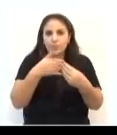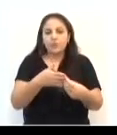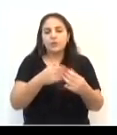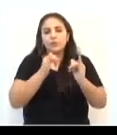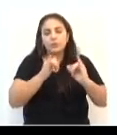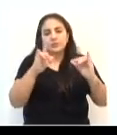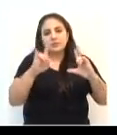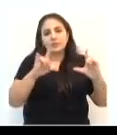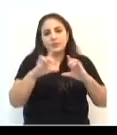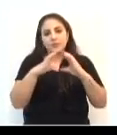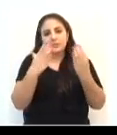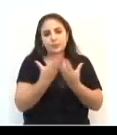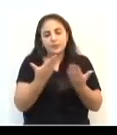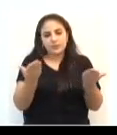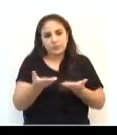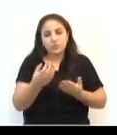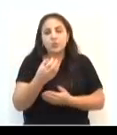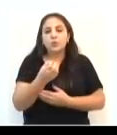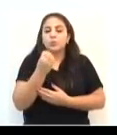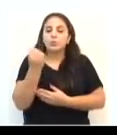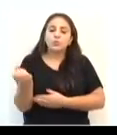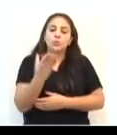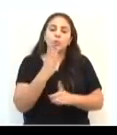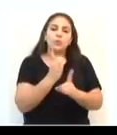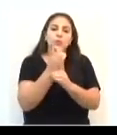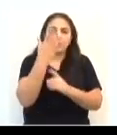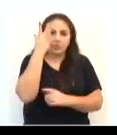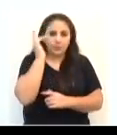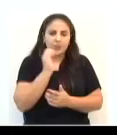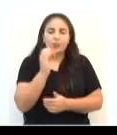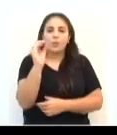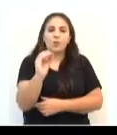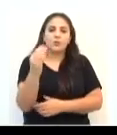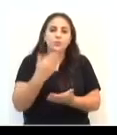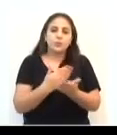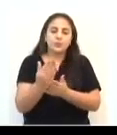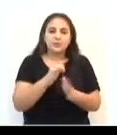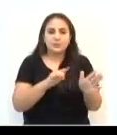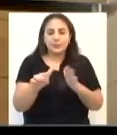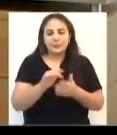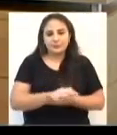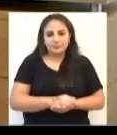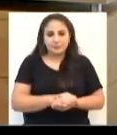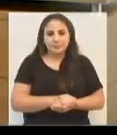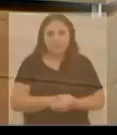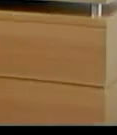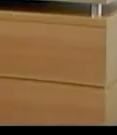Jornal da Câmara de hoje. Nós temos um novo encontro amanhã. Um ótimo início de semana.